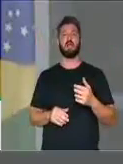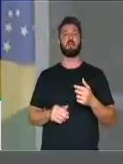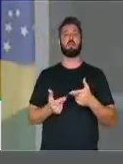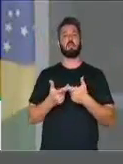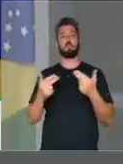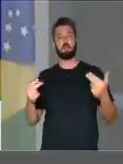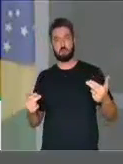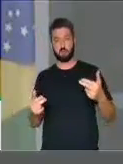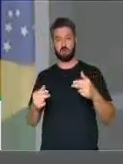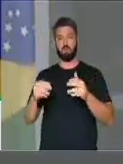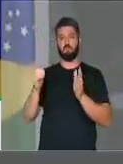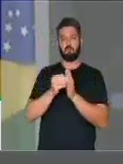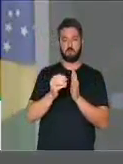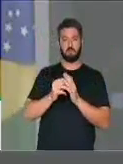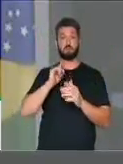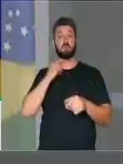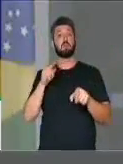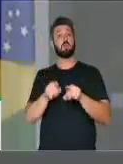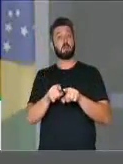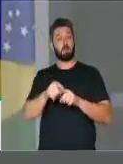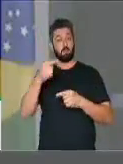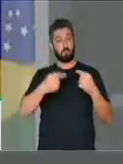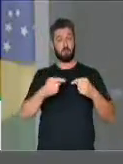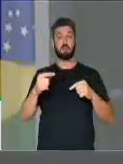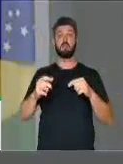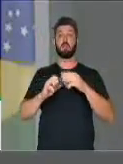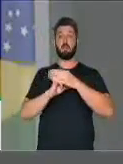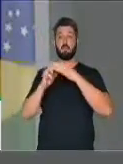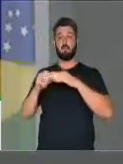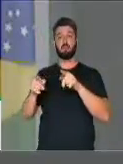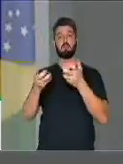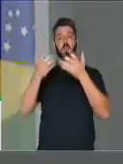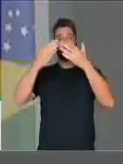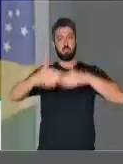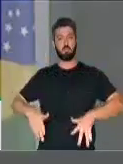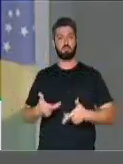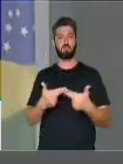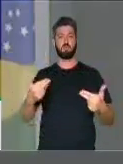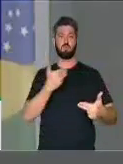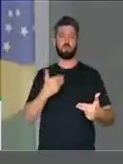escrúpulos de parte de políticos e empresários que insistem em dilapidar o patrimônio público.